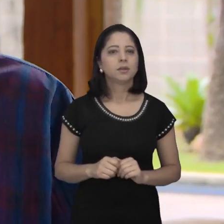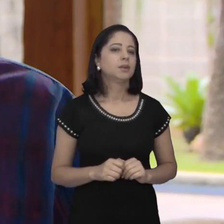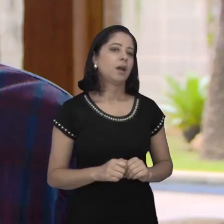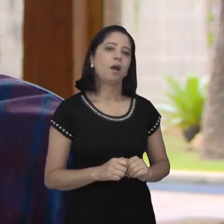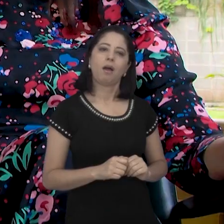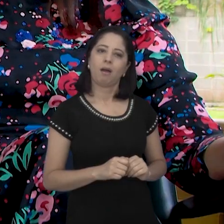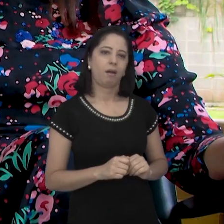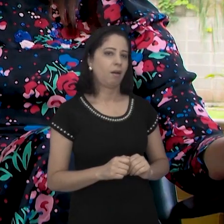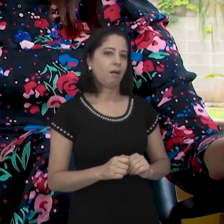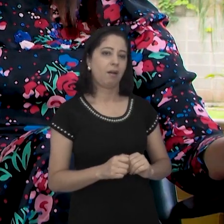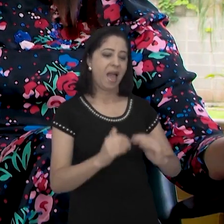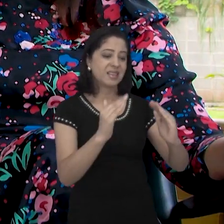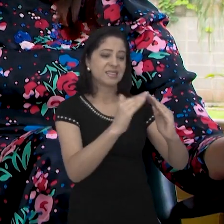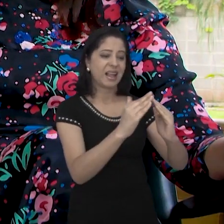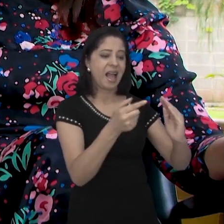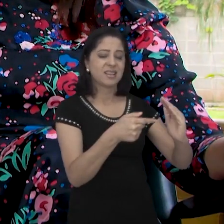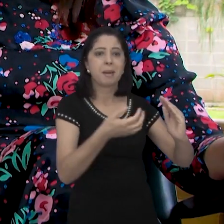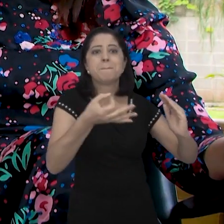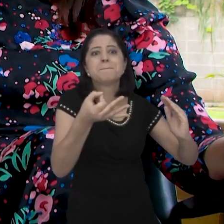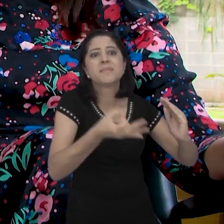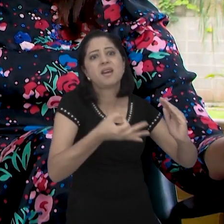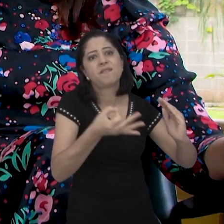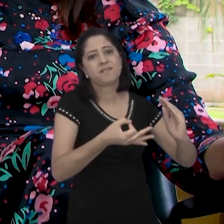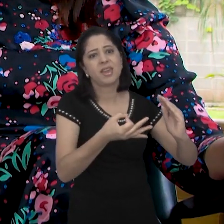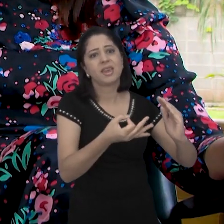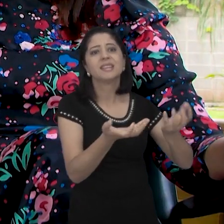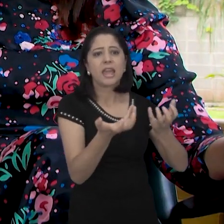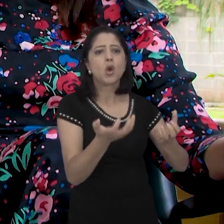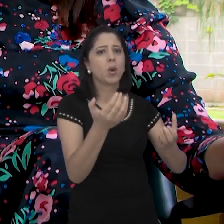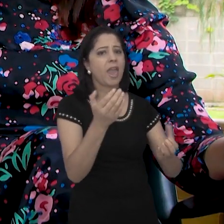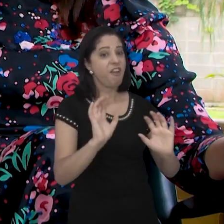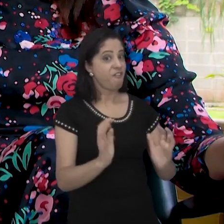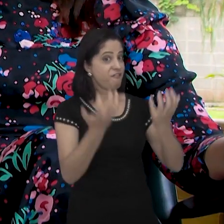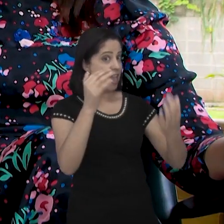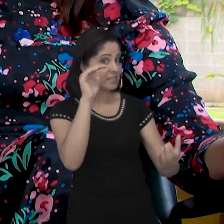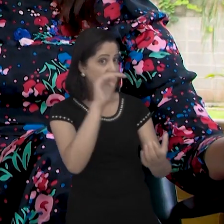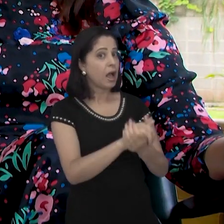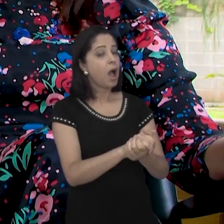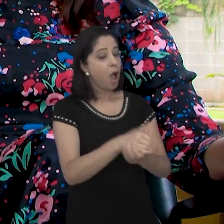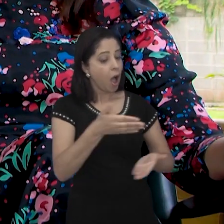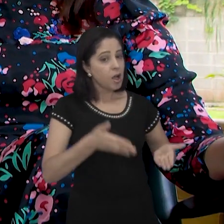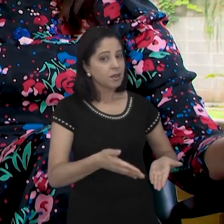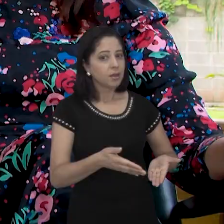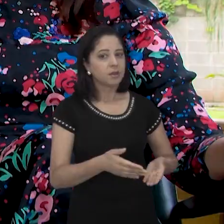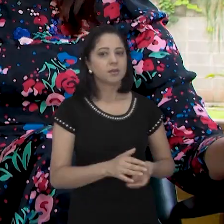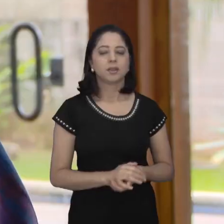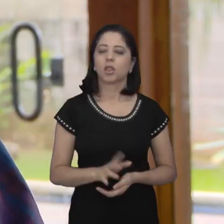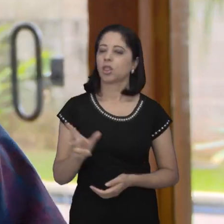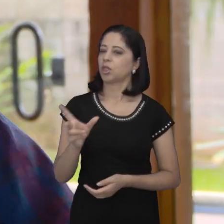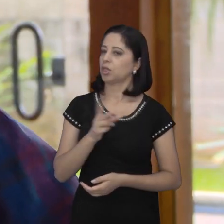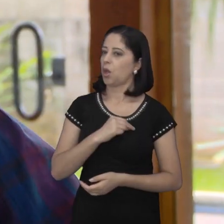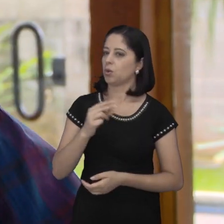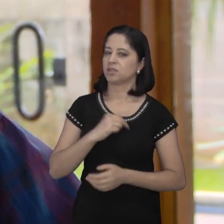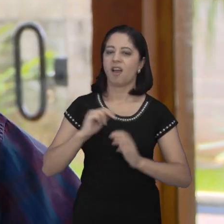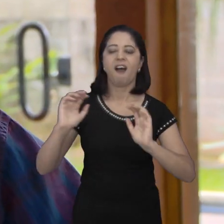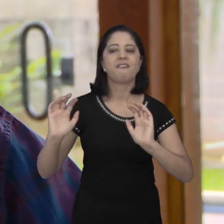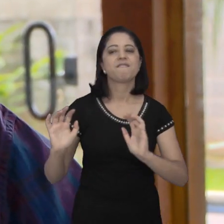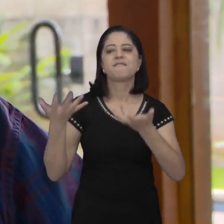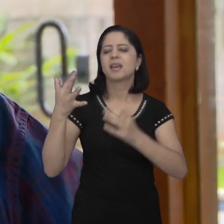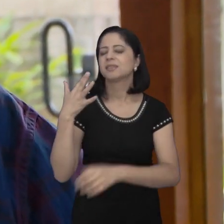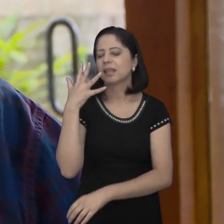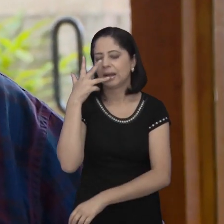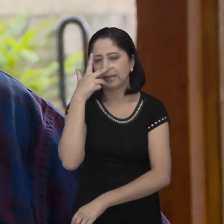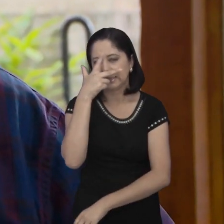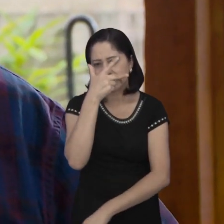muita gente. Pai, esse aqui é o local ideal, é esta casa. E foi uma